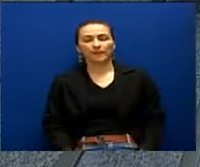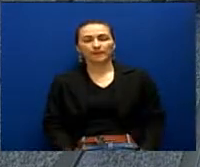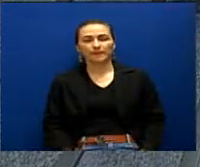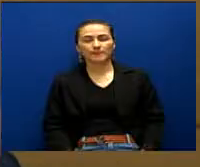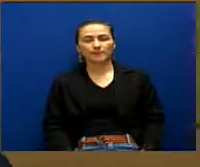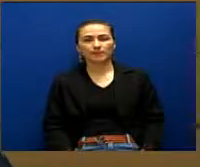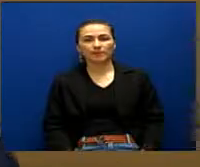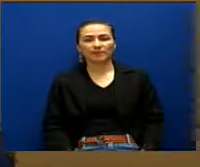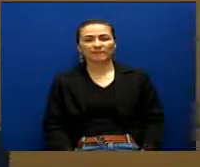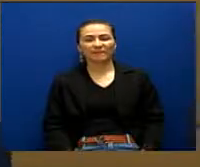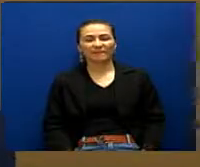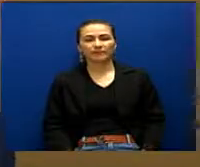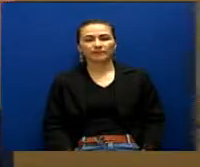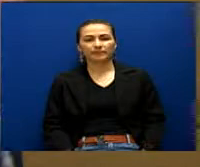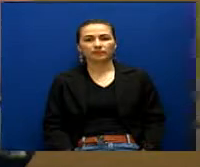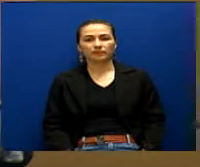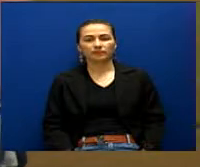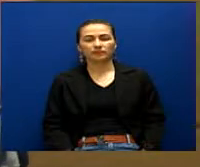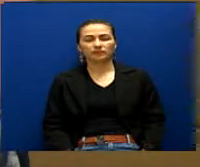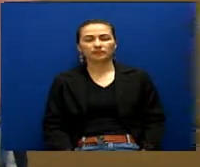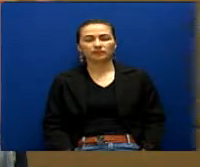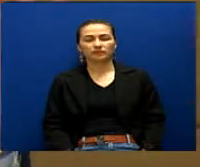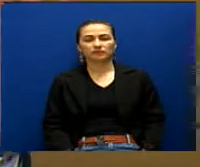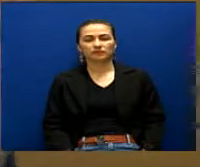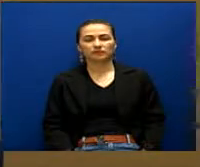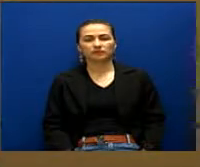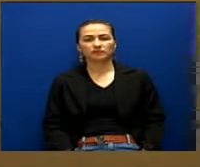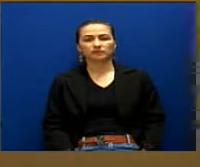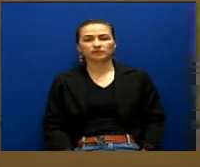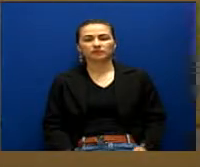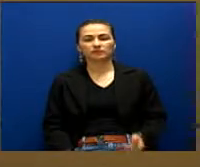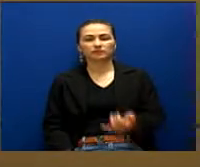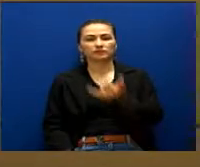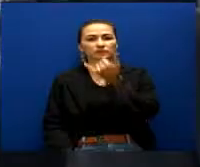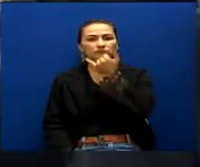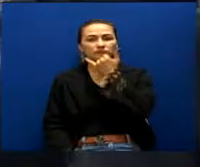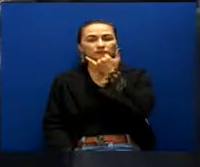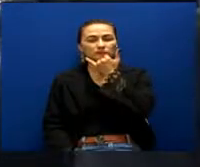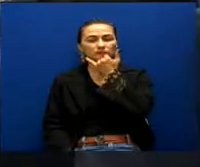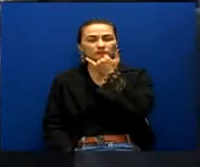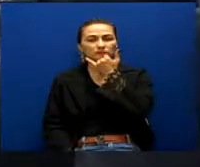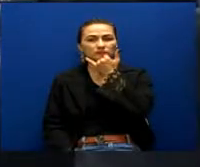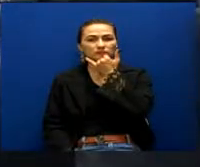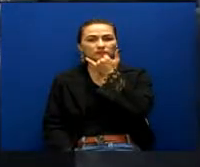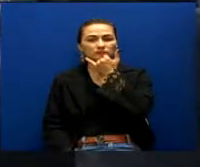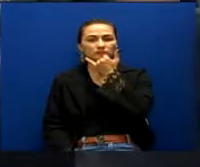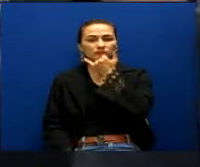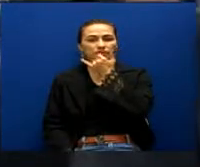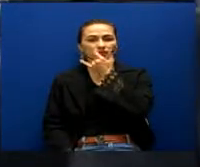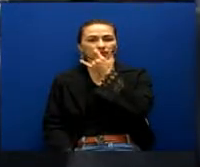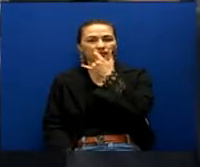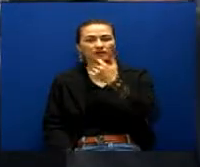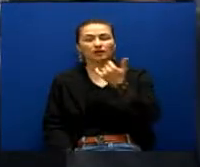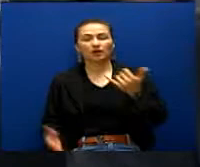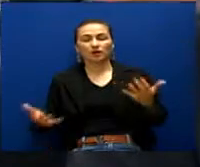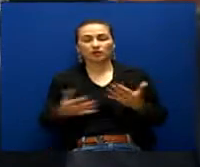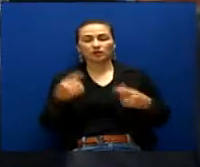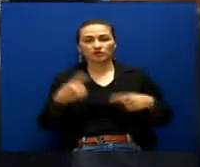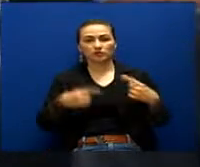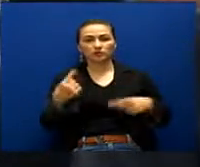Então eu vou colocar em votação o parecer das emendas. Posso colocar, Fernanda? Não, desculpe. Só um minuto. Não é o parecer ou a emenda? Agora é o